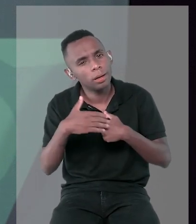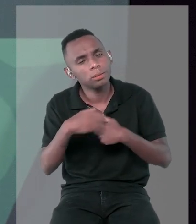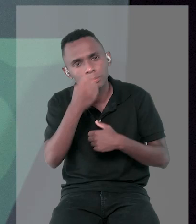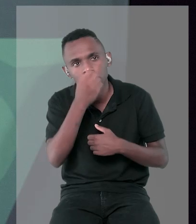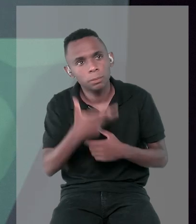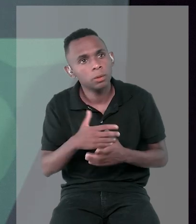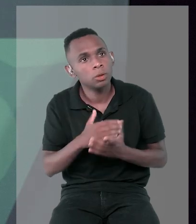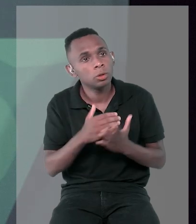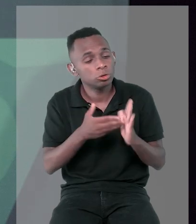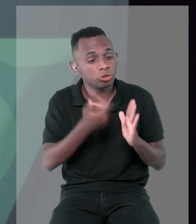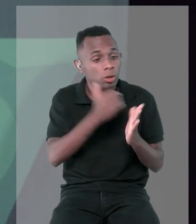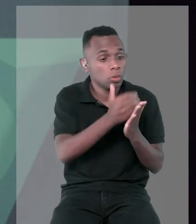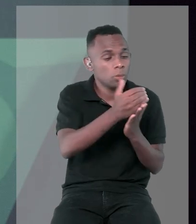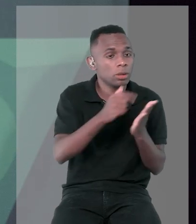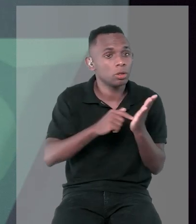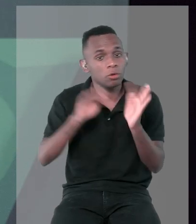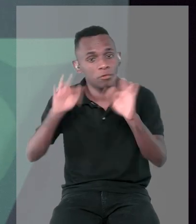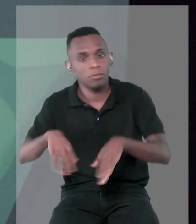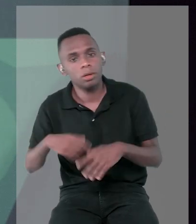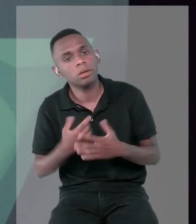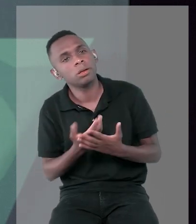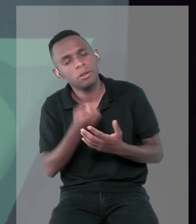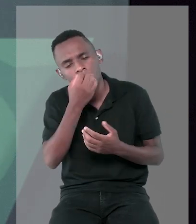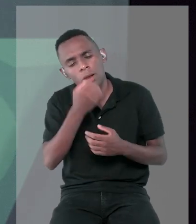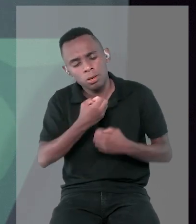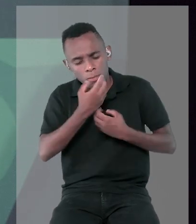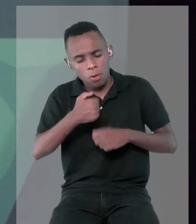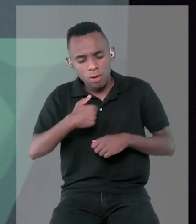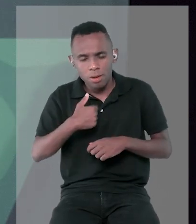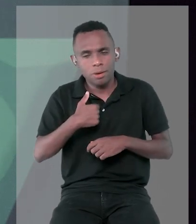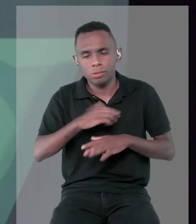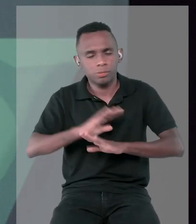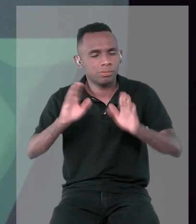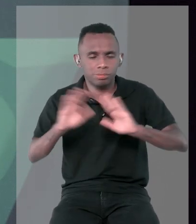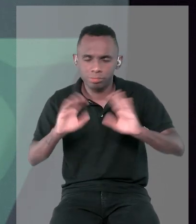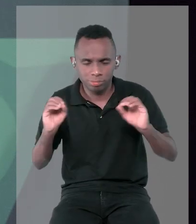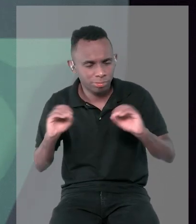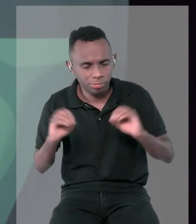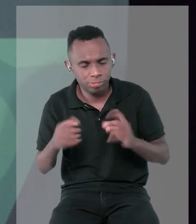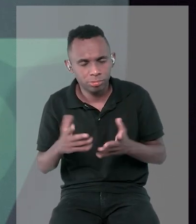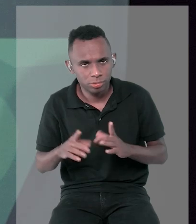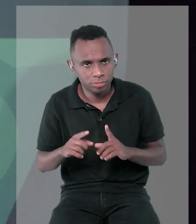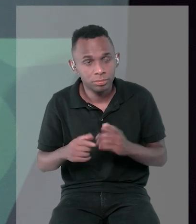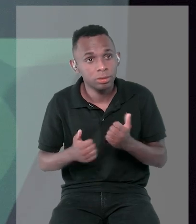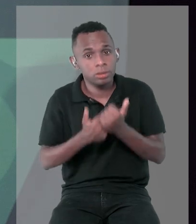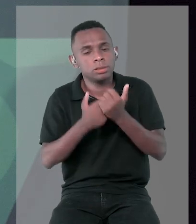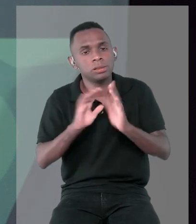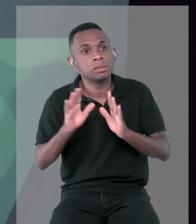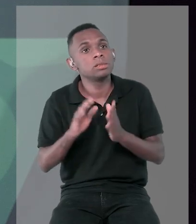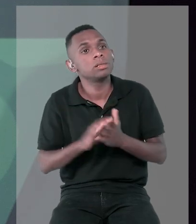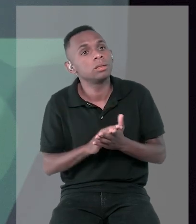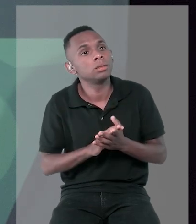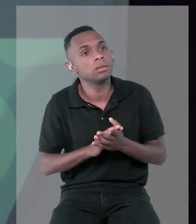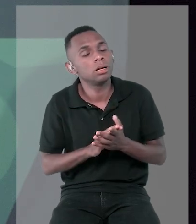né? Eu tirei o começo e o fim, porque ele fazia elogios a mim. Eu falei, eles vão querer achar que eu estou me exibindo, né? Então, eu pus